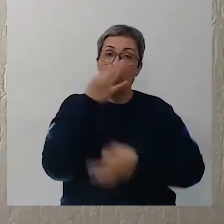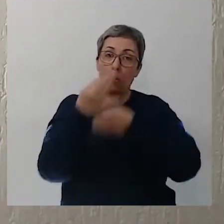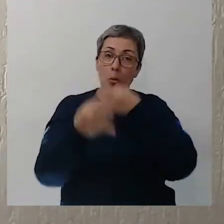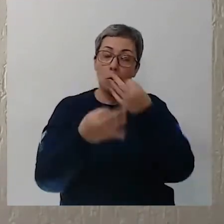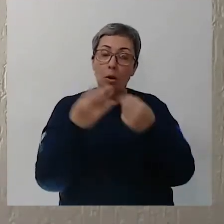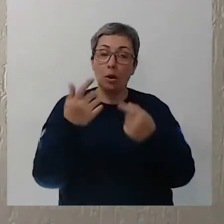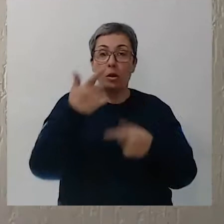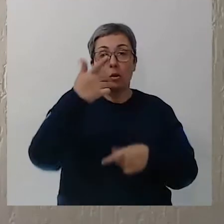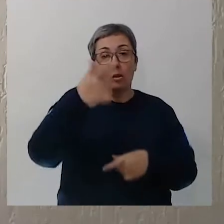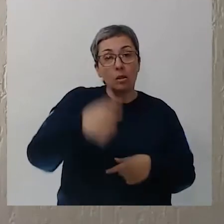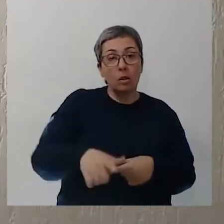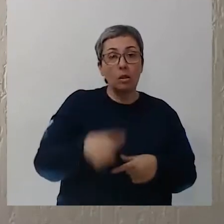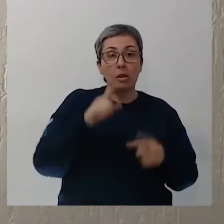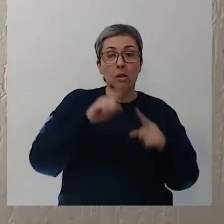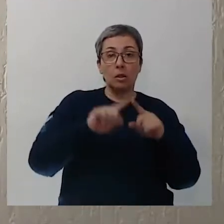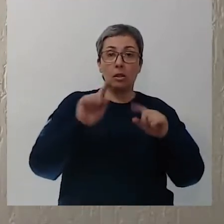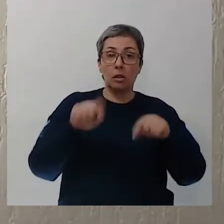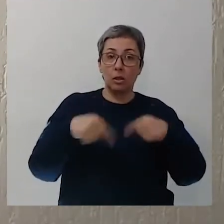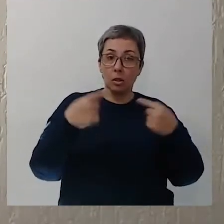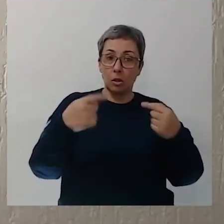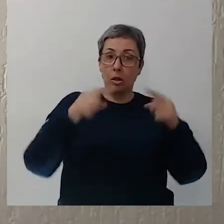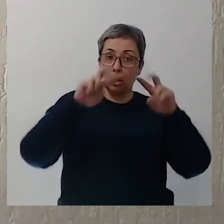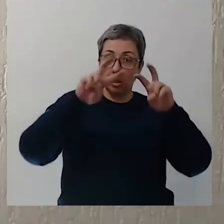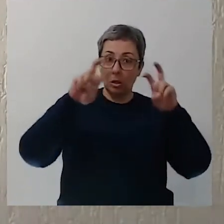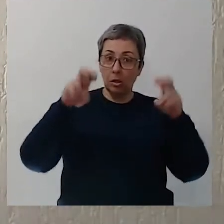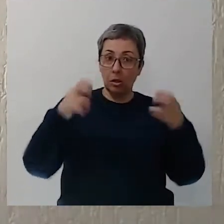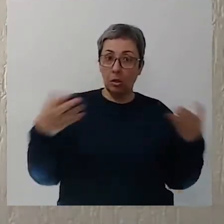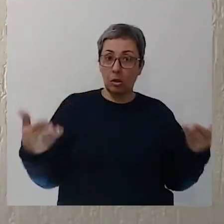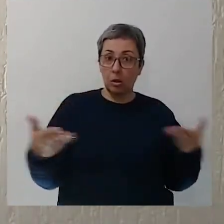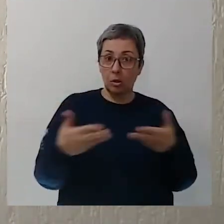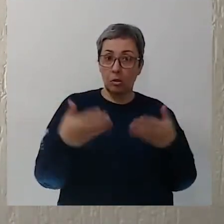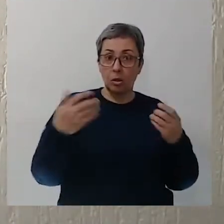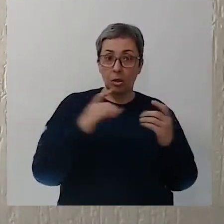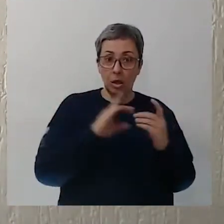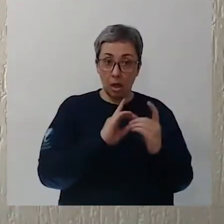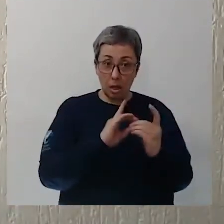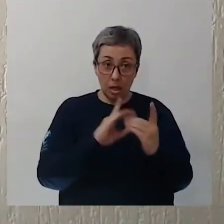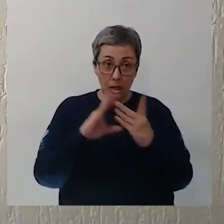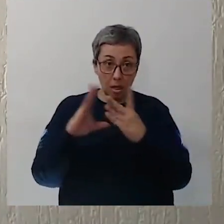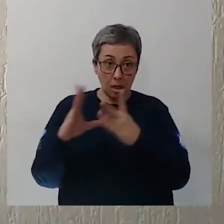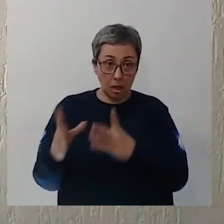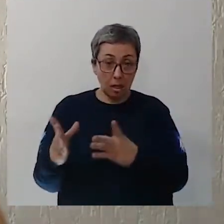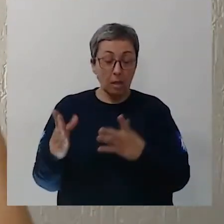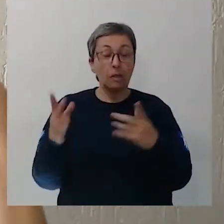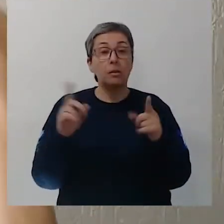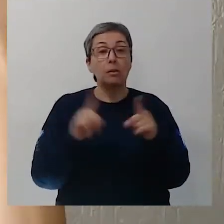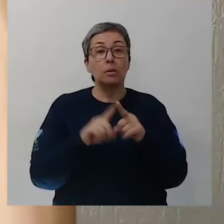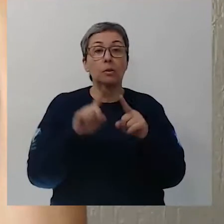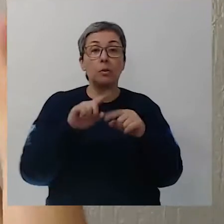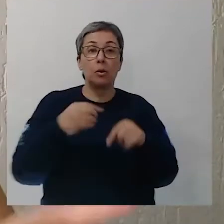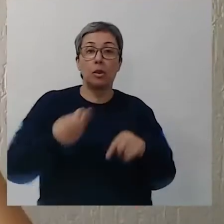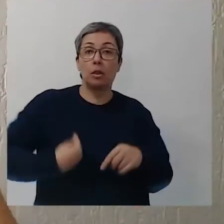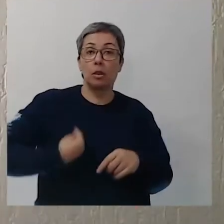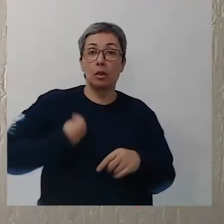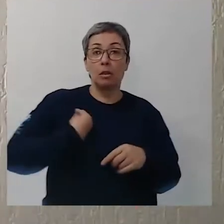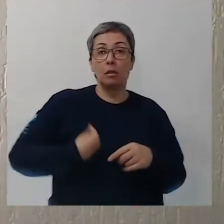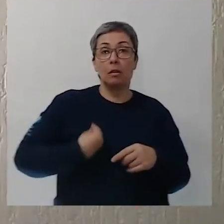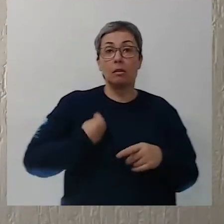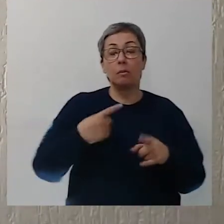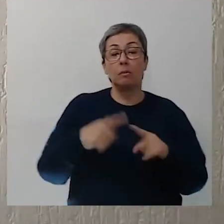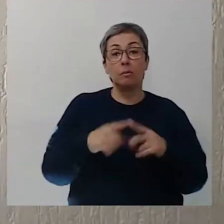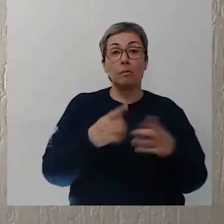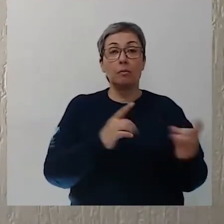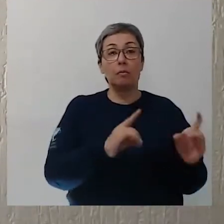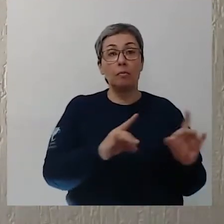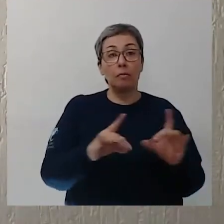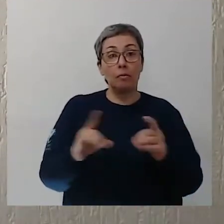daqui a pouquinho. E já entrando no assunto de hoje, quando a gente fala em democracia, né, e quando a gente vivencia ela no